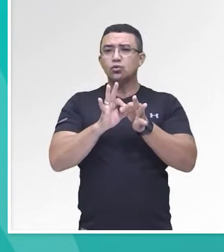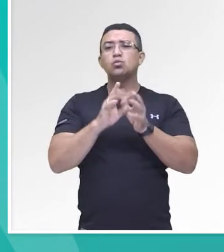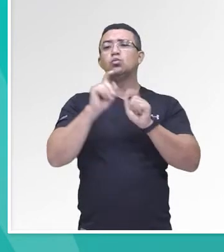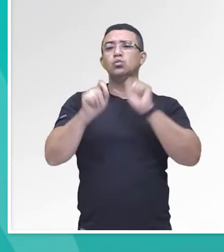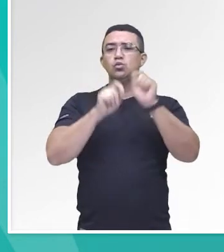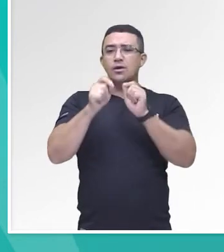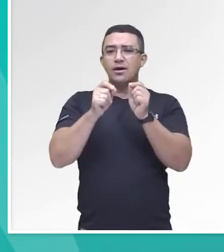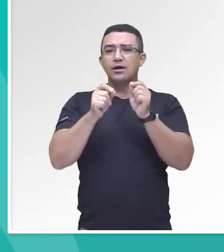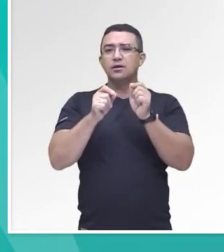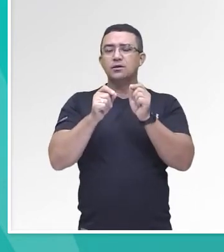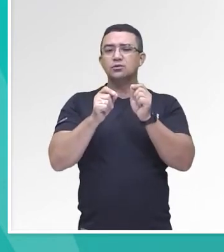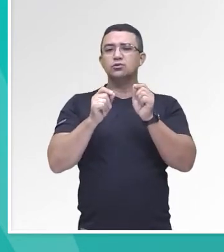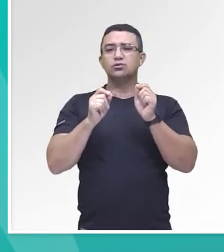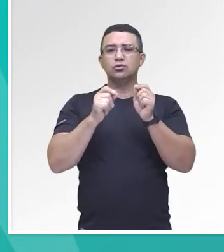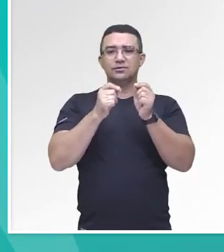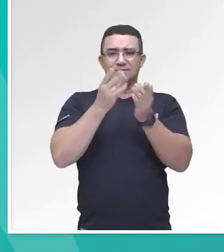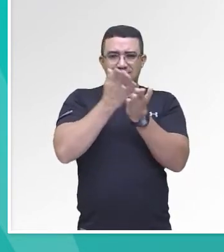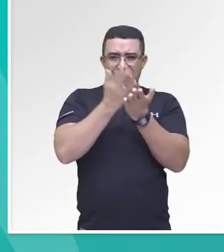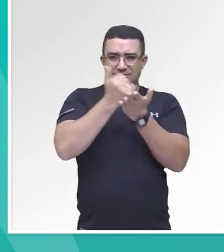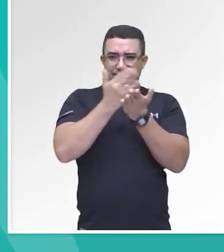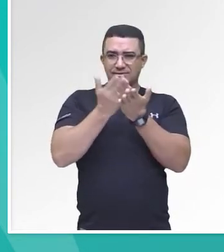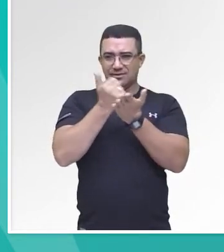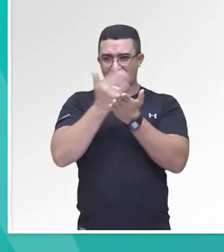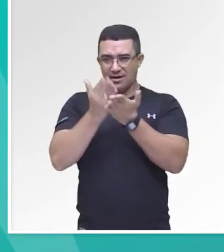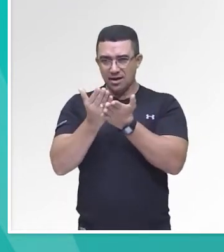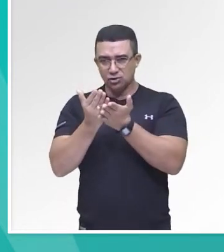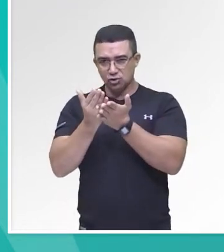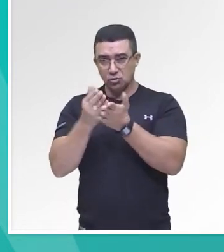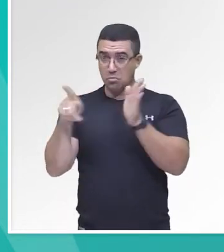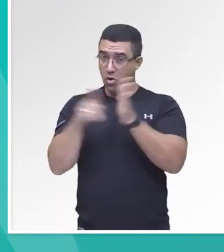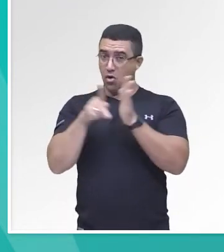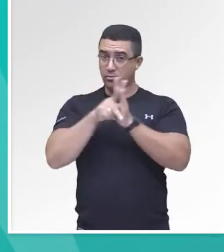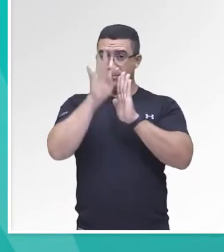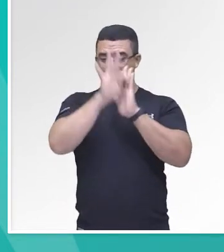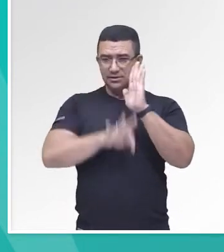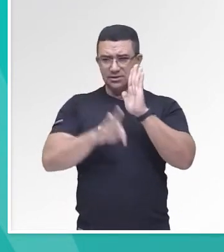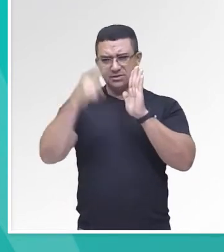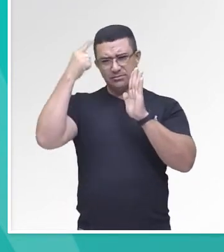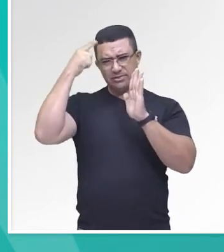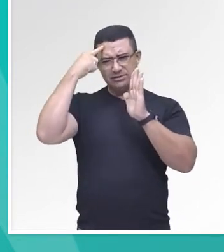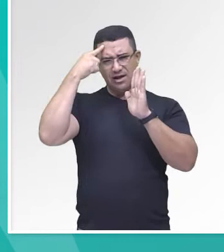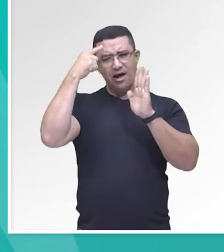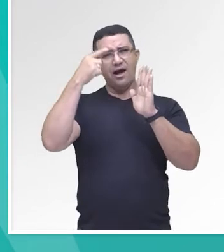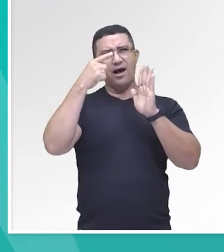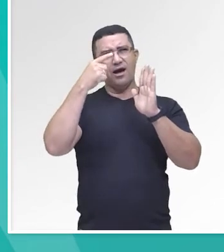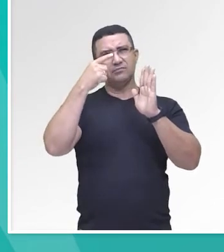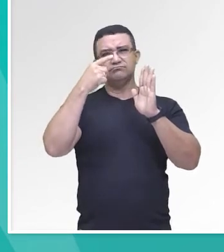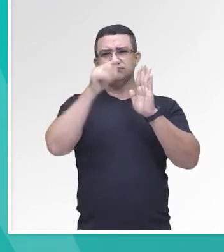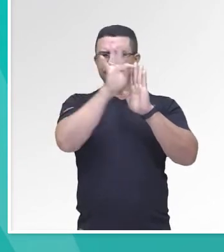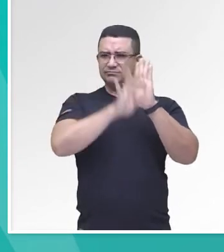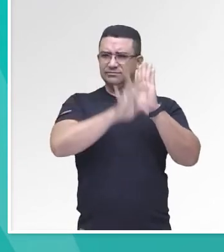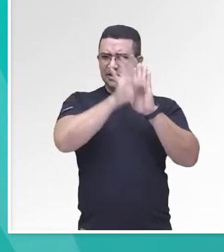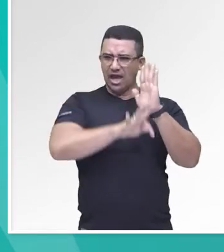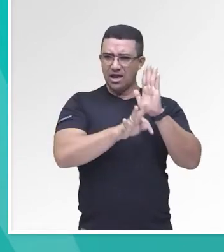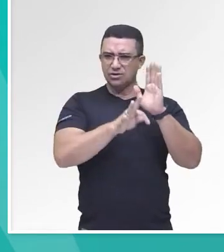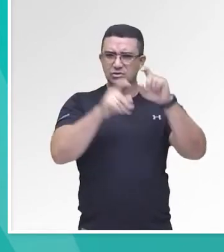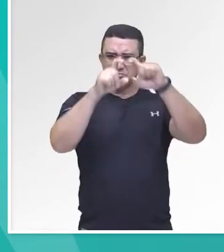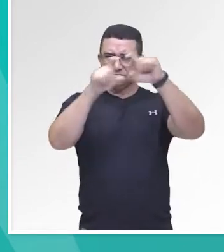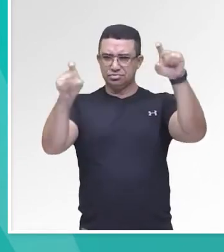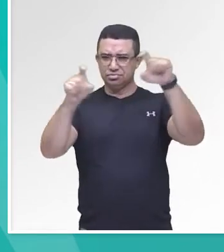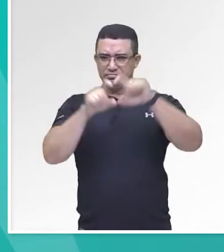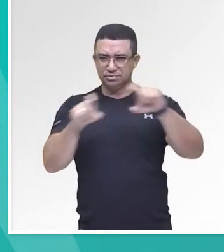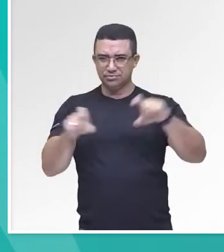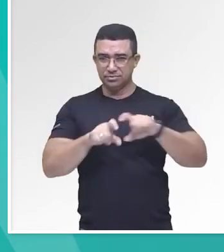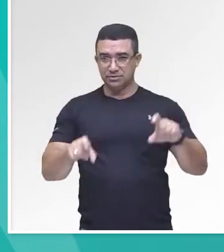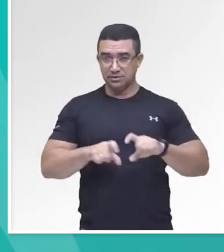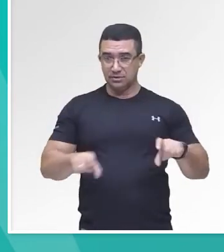do meu texto. Então, eu tenho que pensar o meu texto, né? A gente tem aquela imagem mental de texto, né? Como aqueles parágrafos, né?